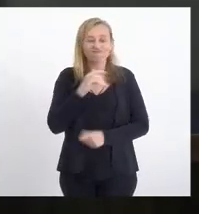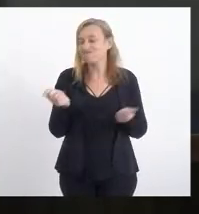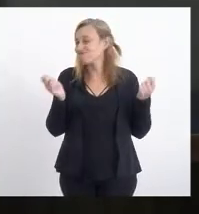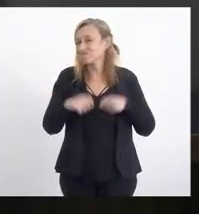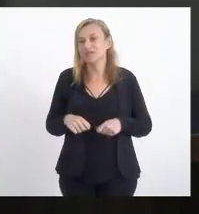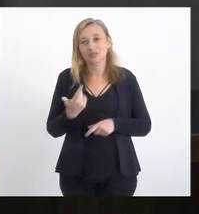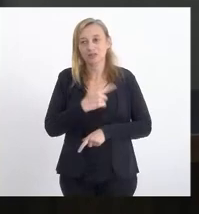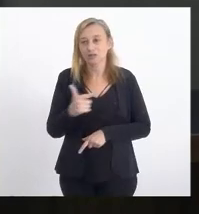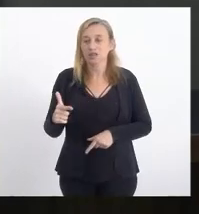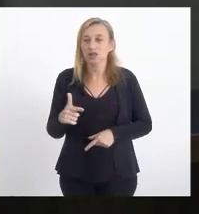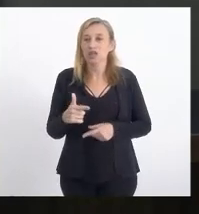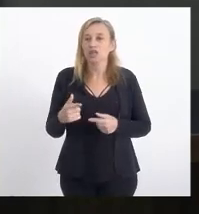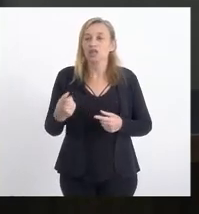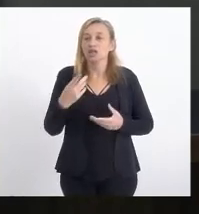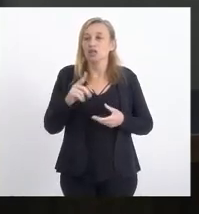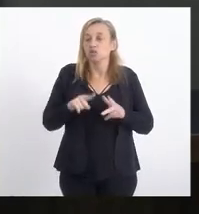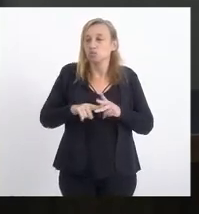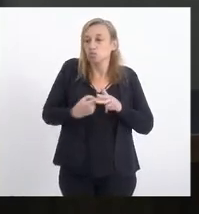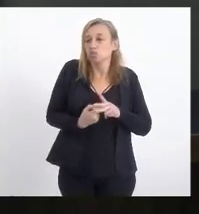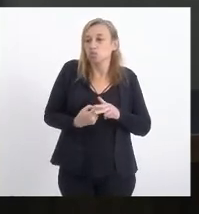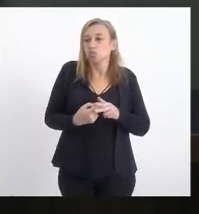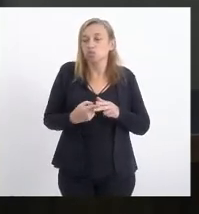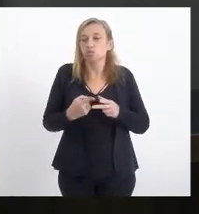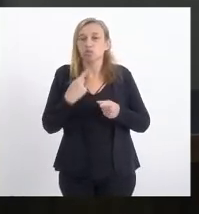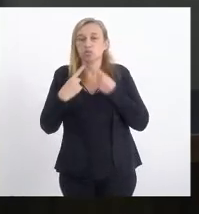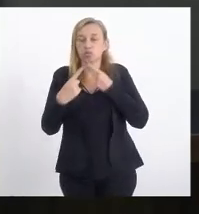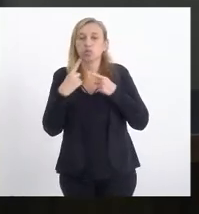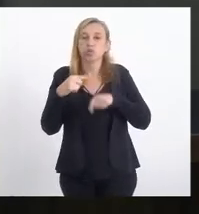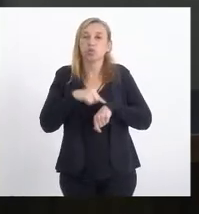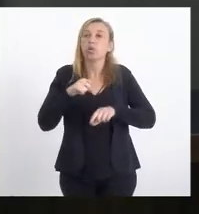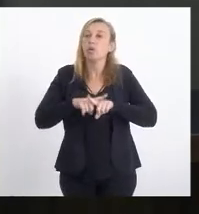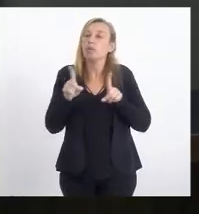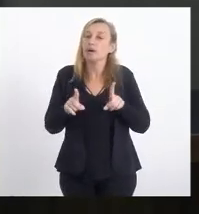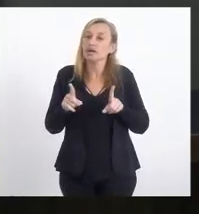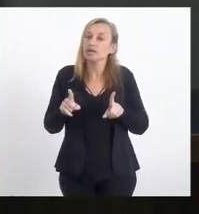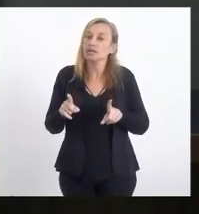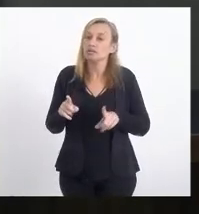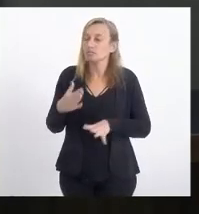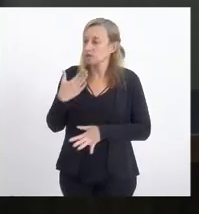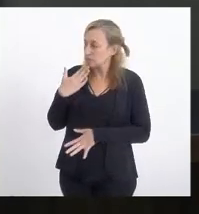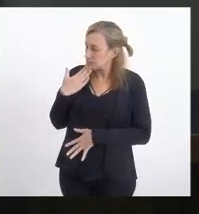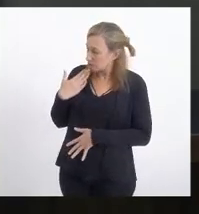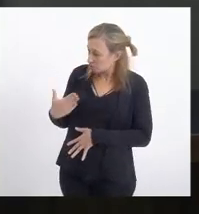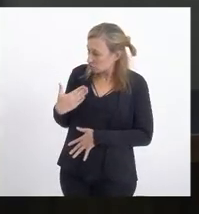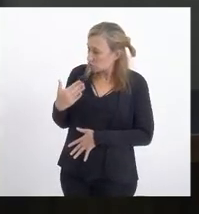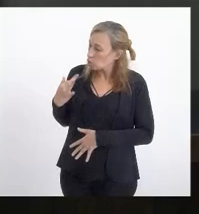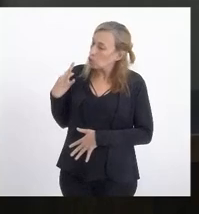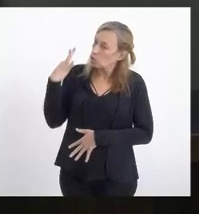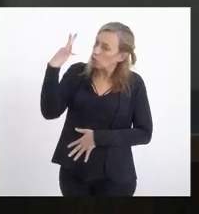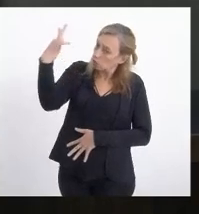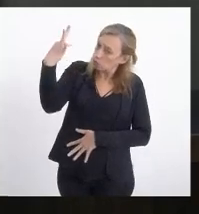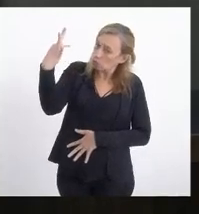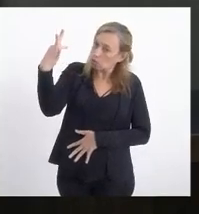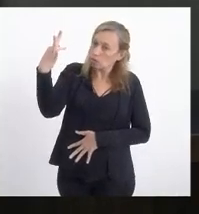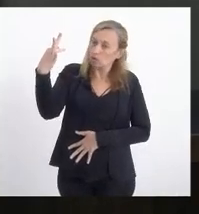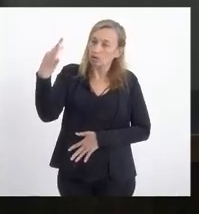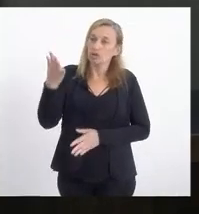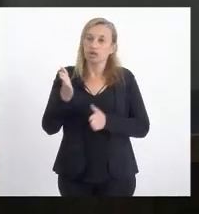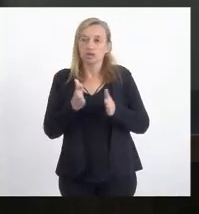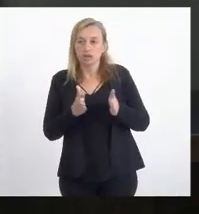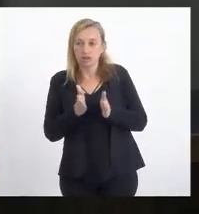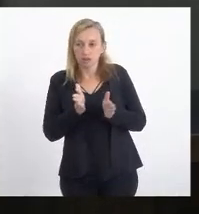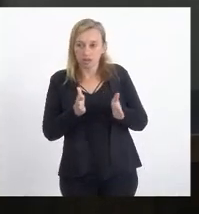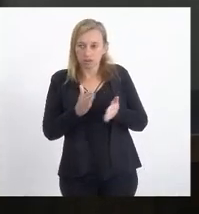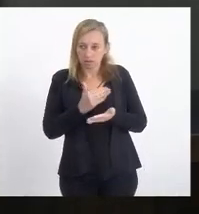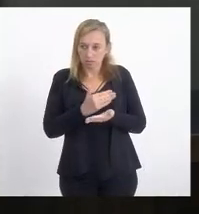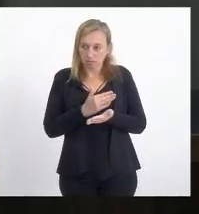possibilidade de fazer esse tipo de alteração e discussão nesse momento mas fica aqui o meu peito para que no futuro e a partir de